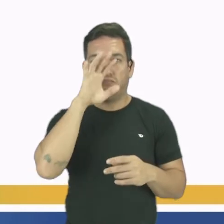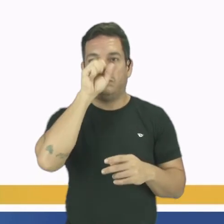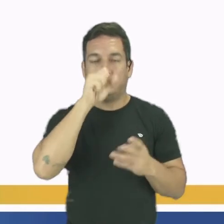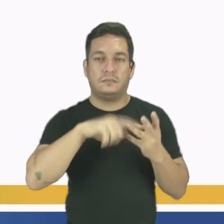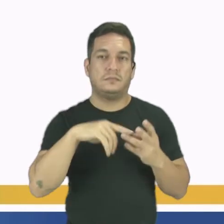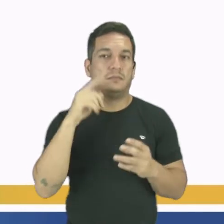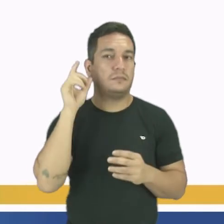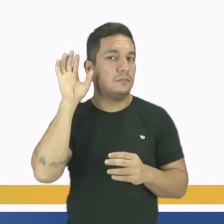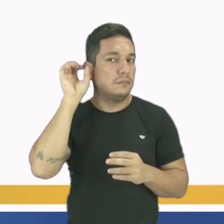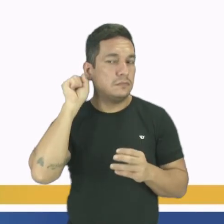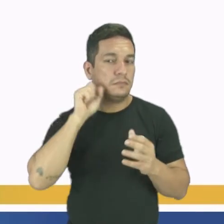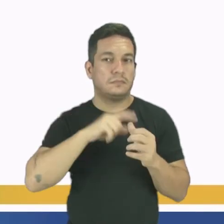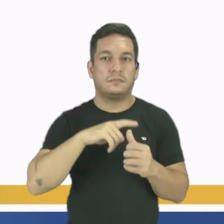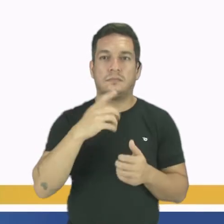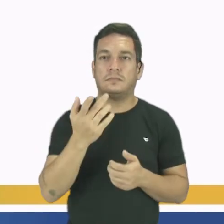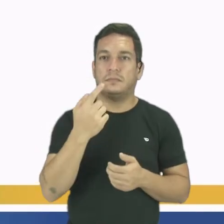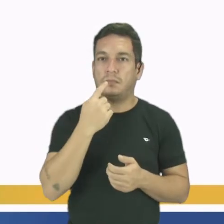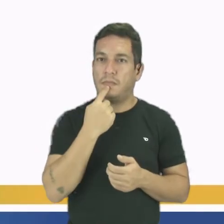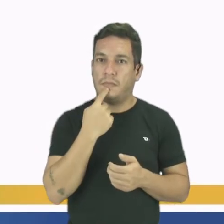paladar, enfim.